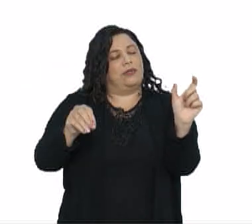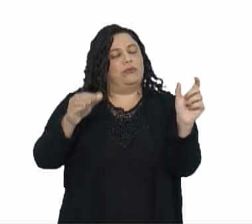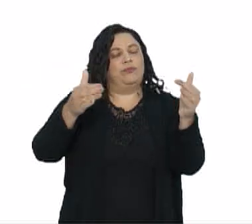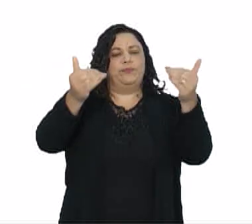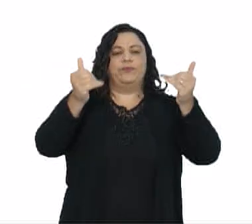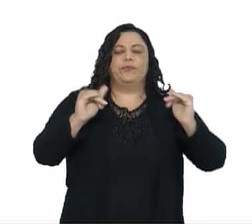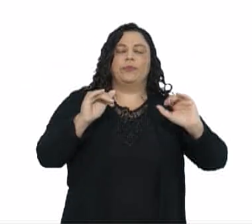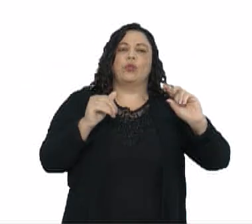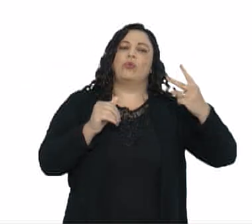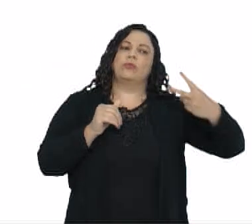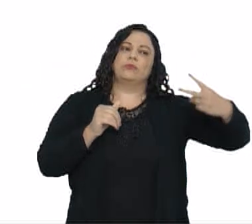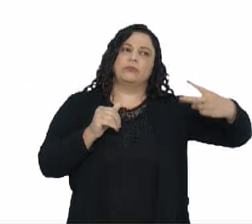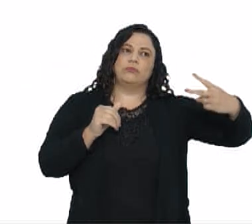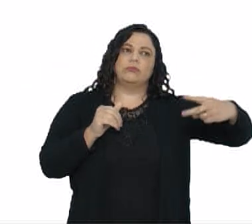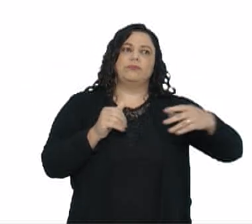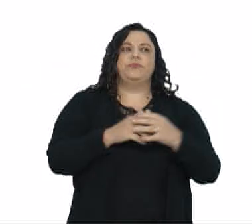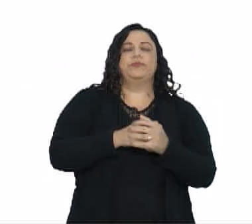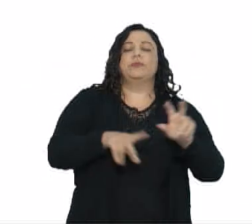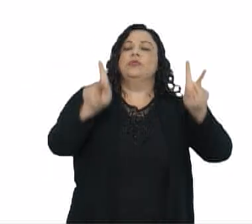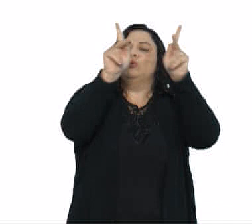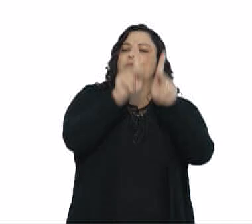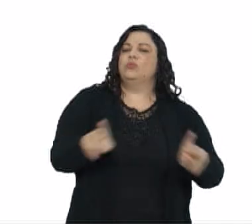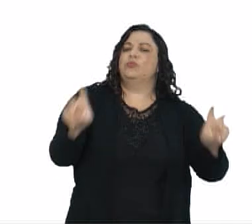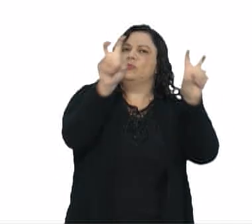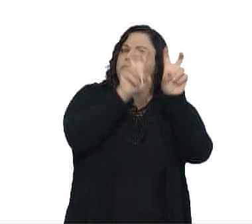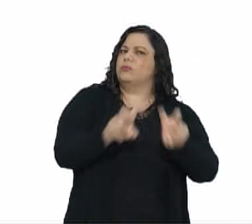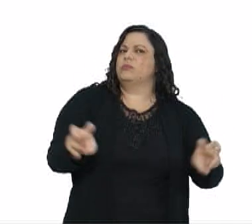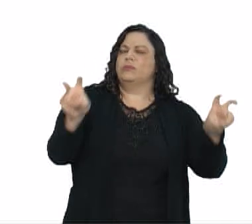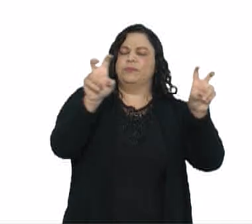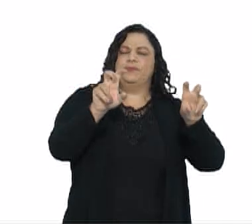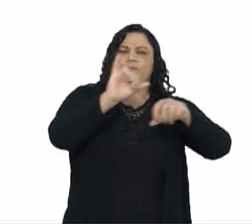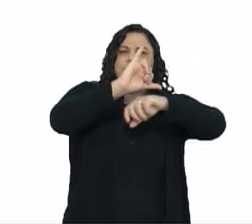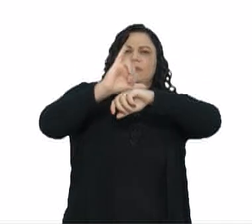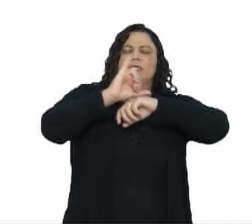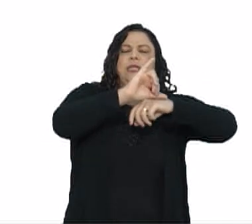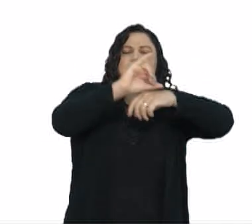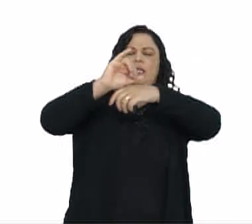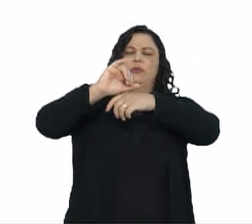reabrem hoje no Distrito Federal. Isto é,